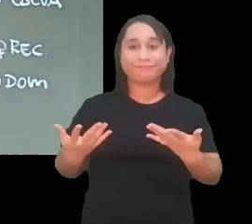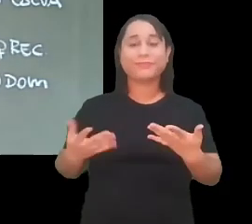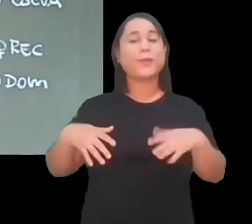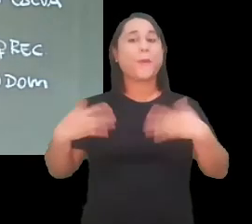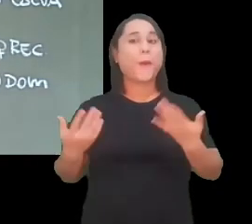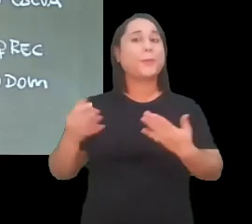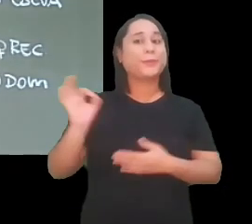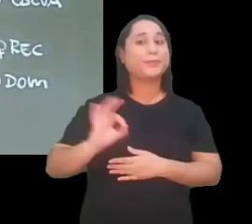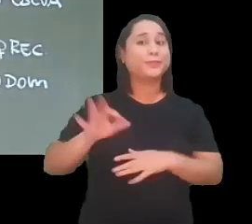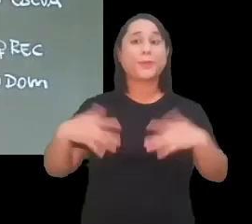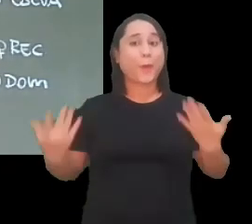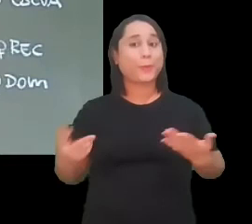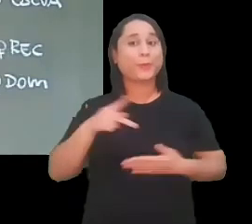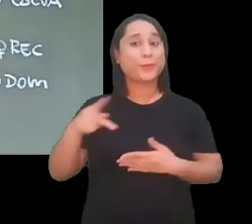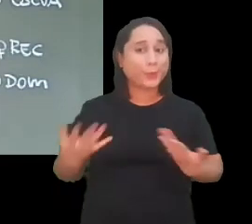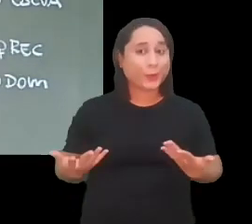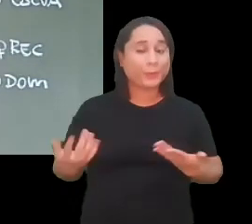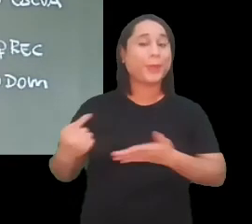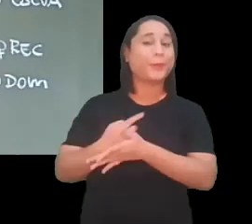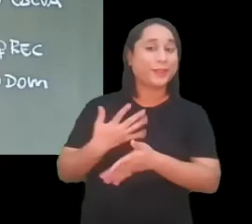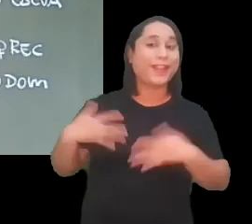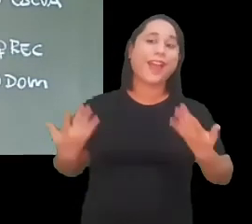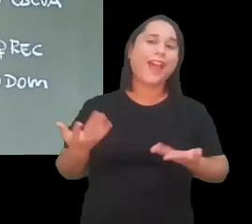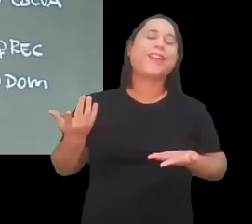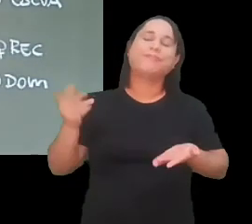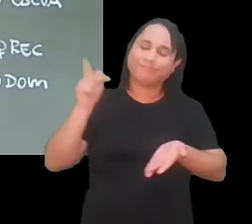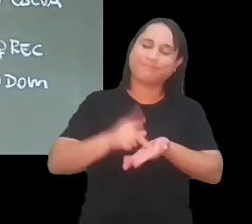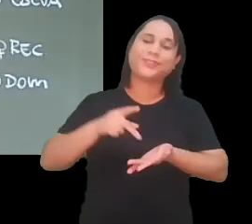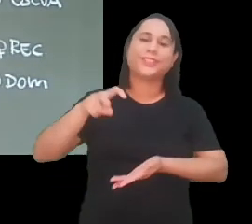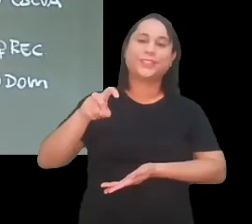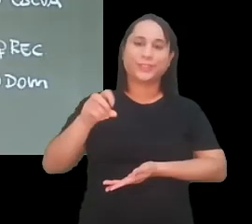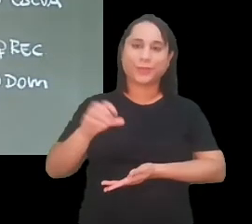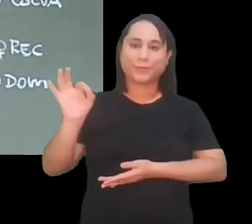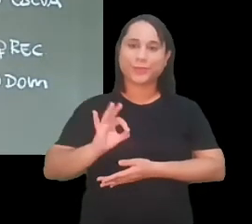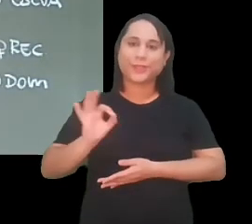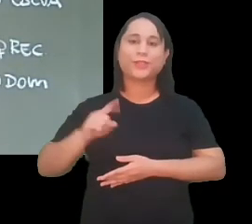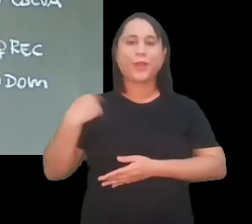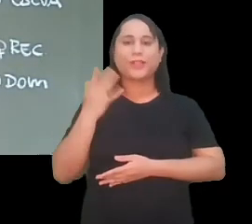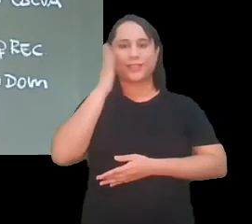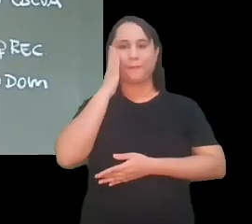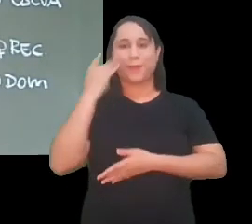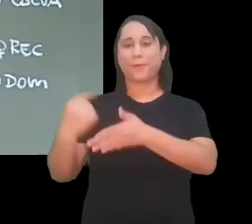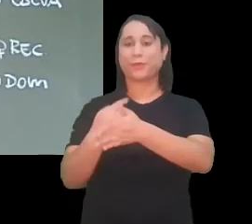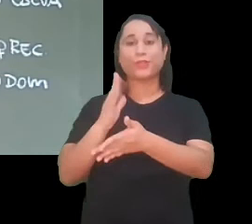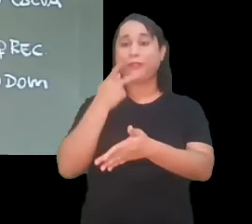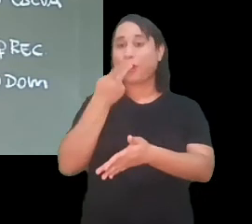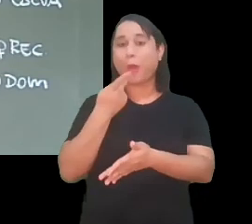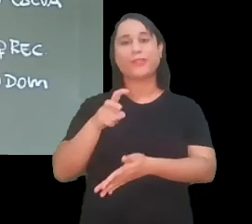prof? 50% do Leandro ser calvo. Mas isso a gente já estava sabendo. A pergunta é, baseado no